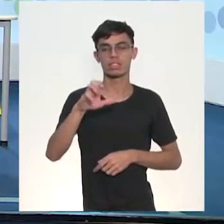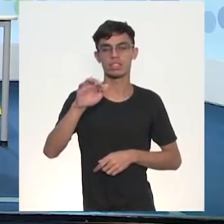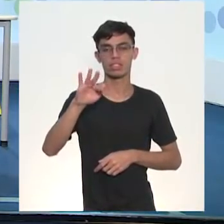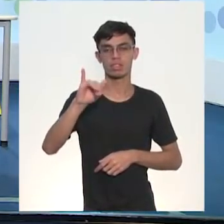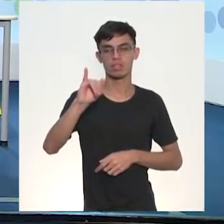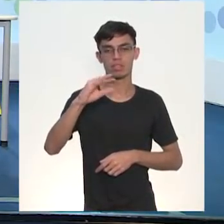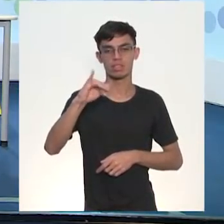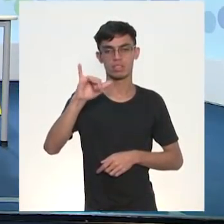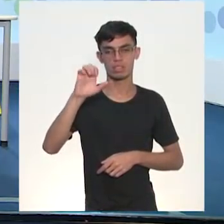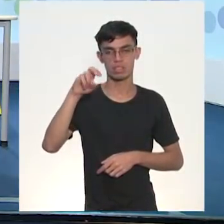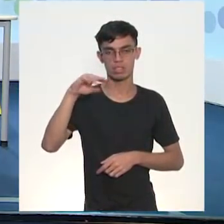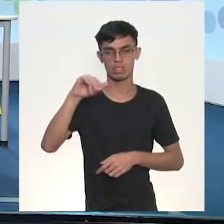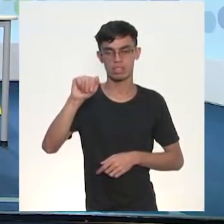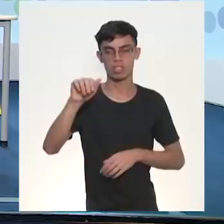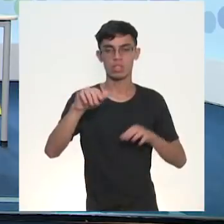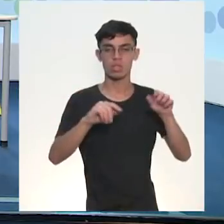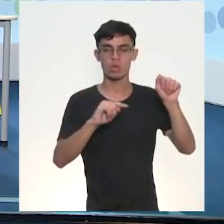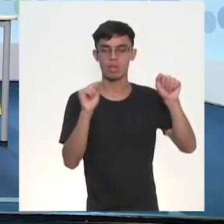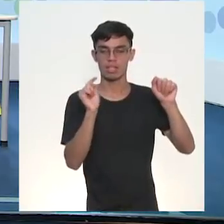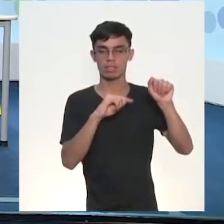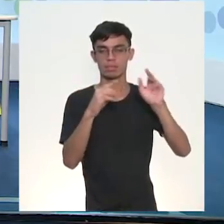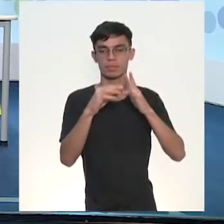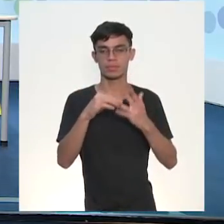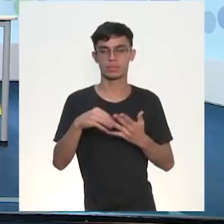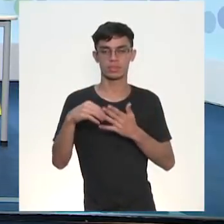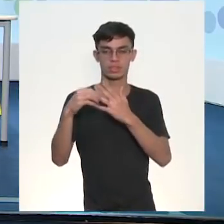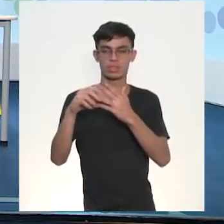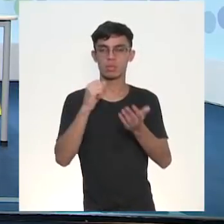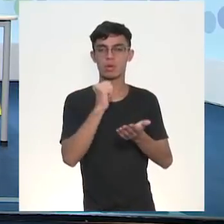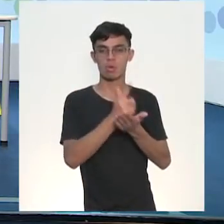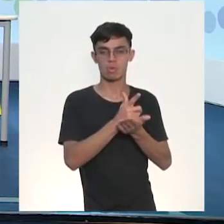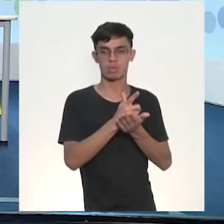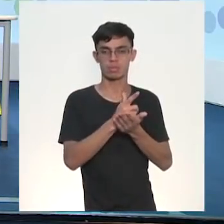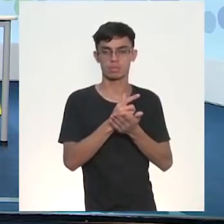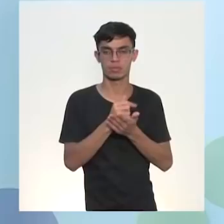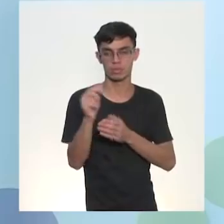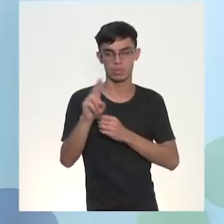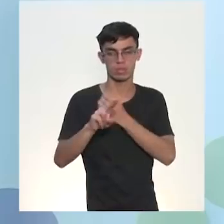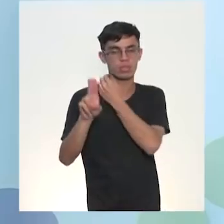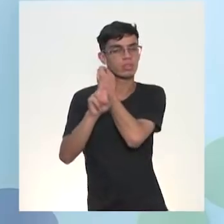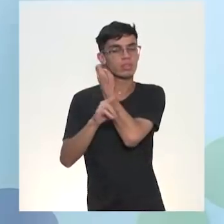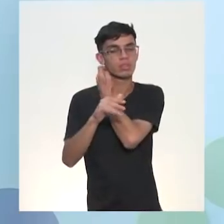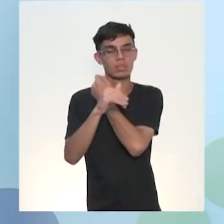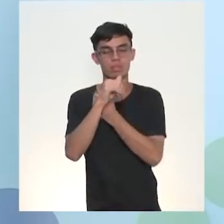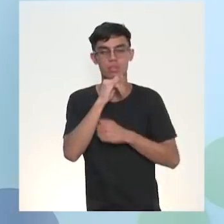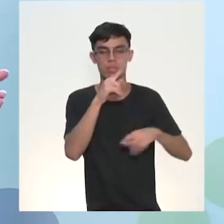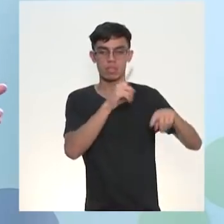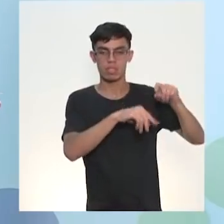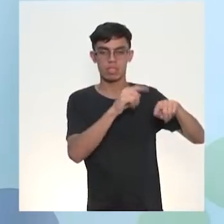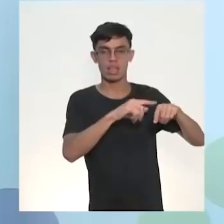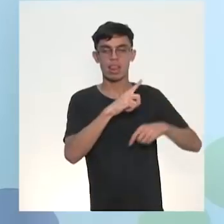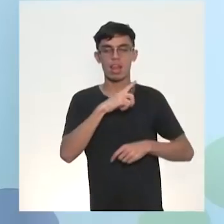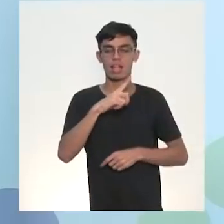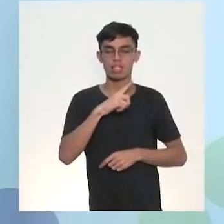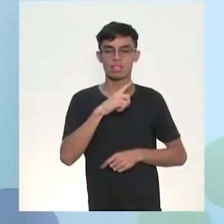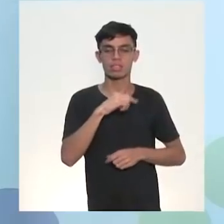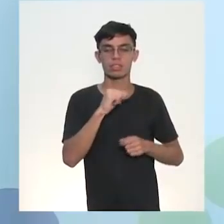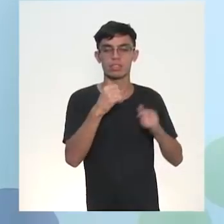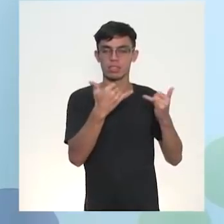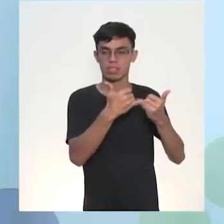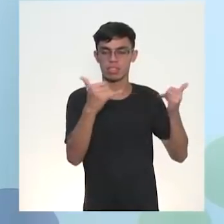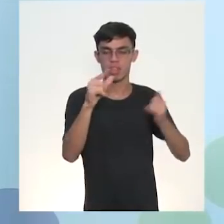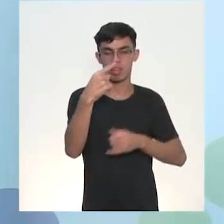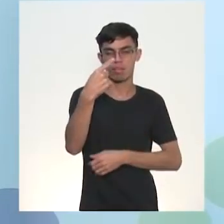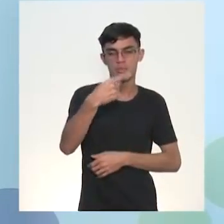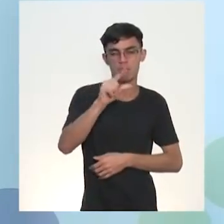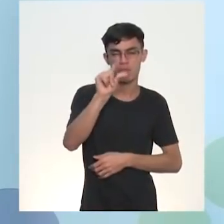A, eles são os mais indicados para a gente comprar. Então, se eu olho o aparelho e ele tem uma eficiência energética